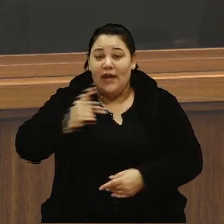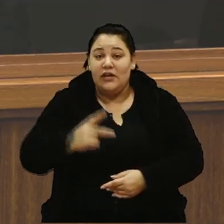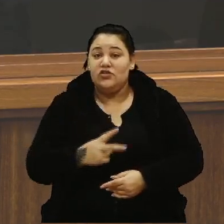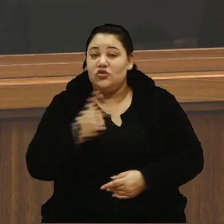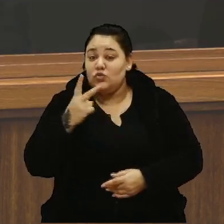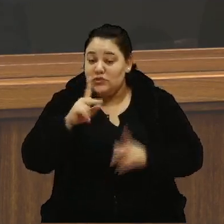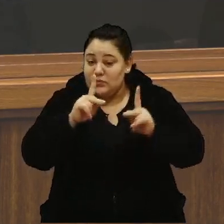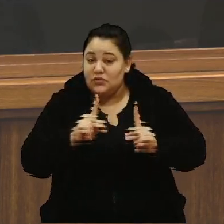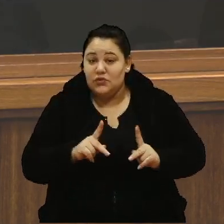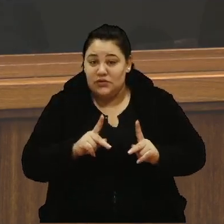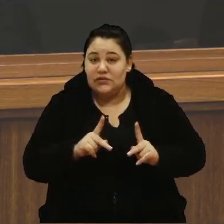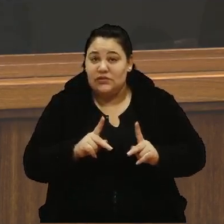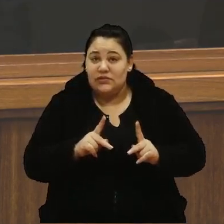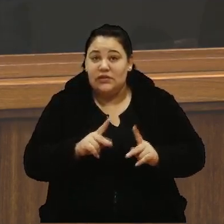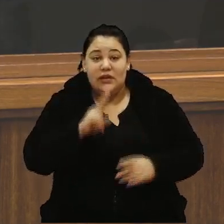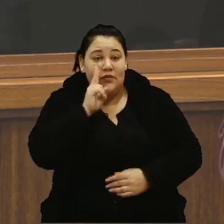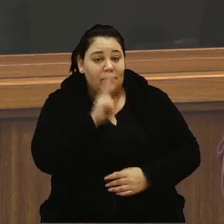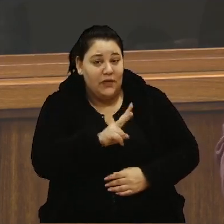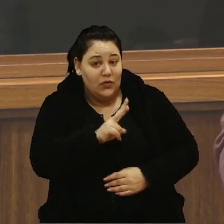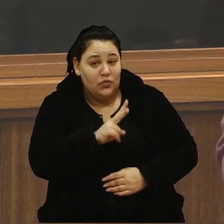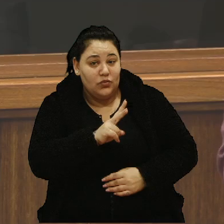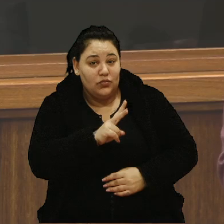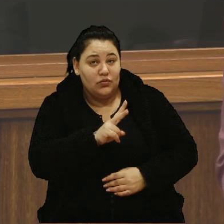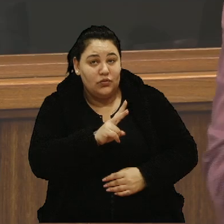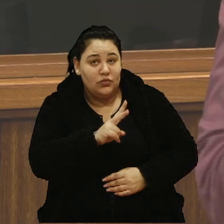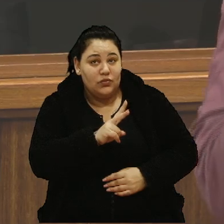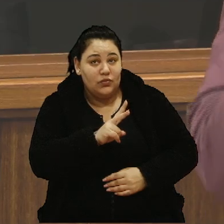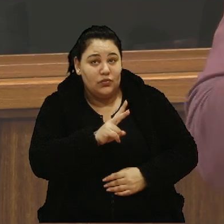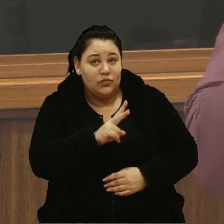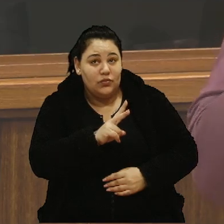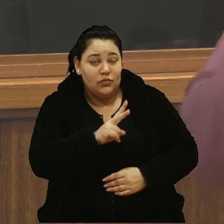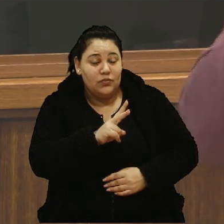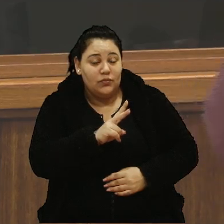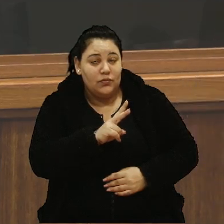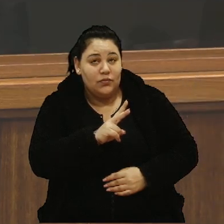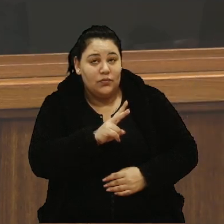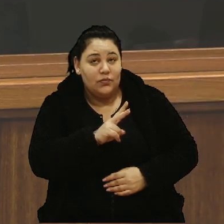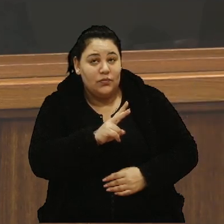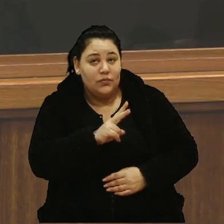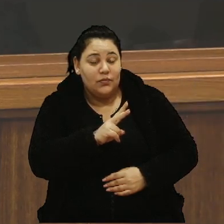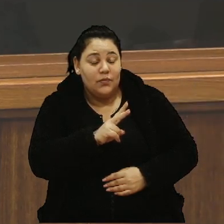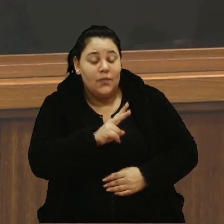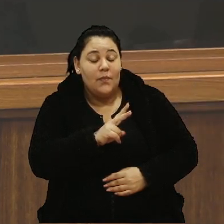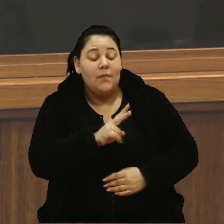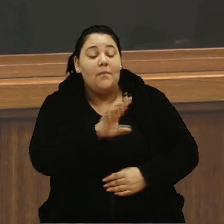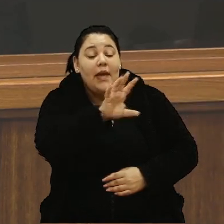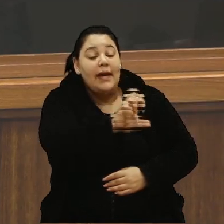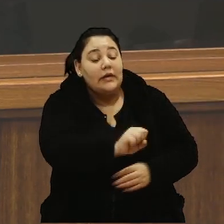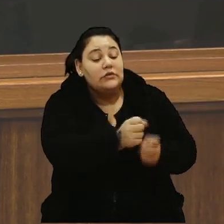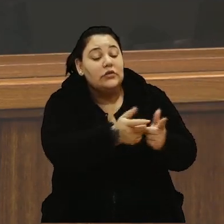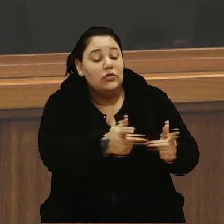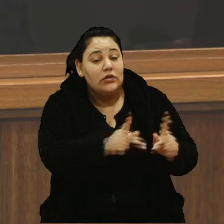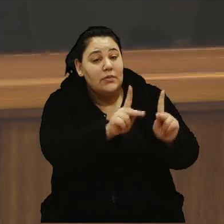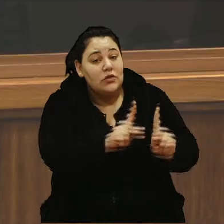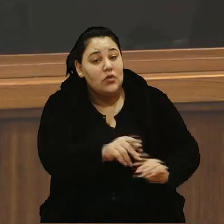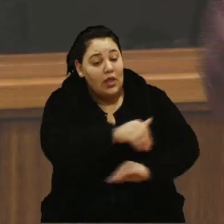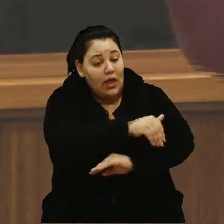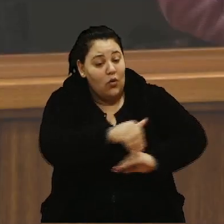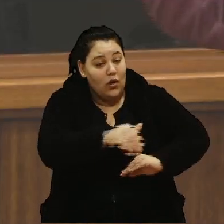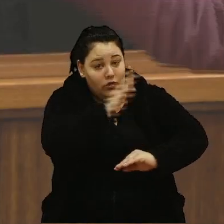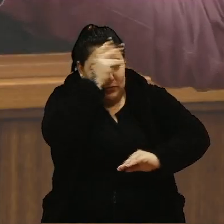2 pessoas que viram a força-tarefa acontecendo e que o município já havia